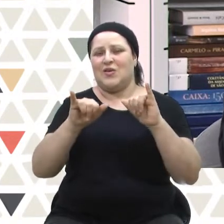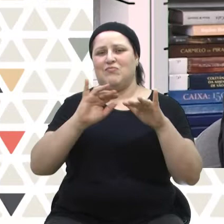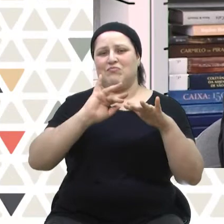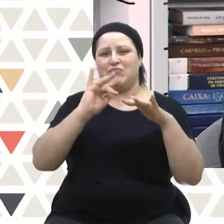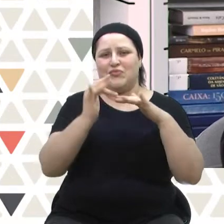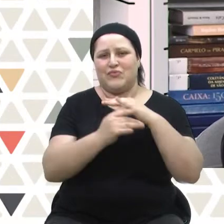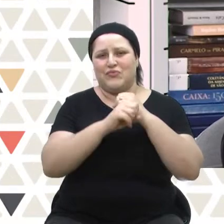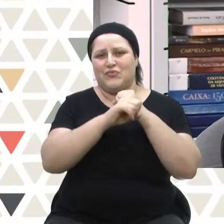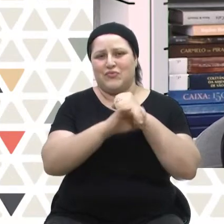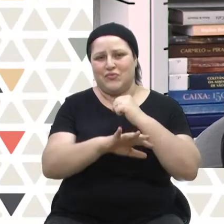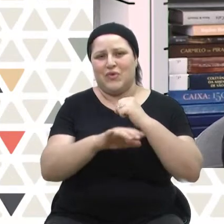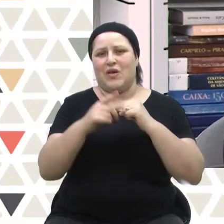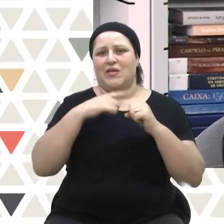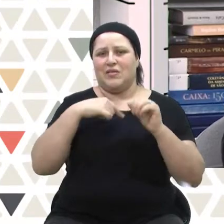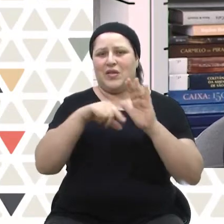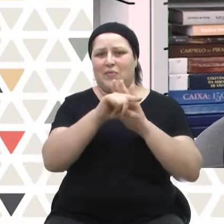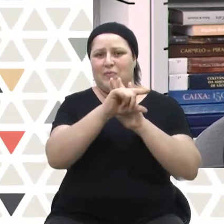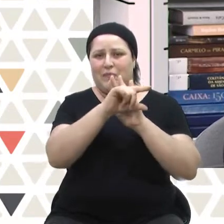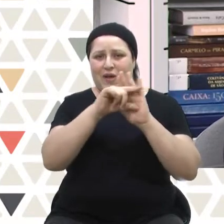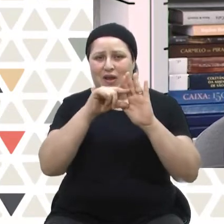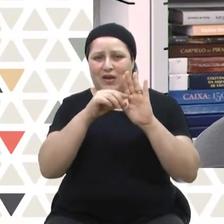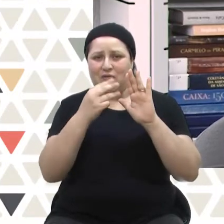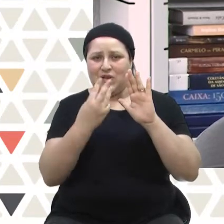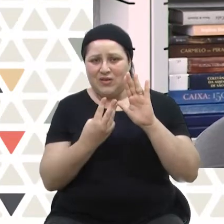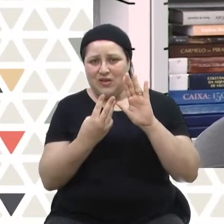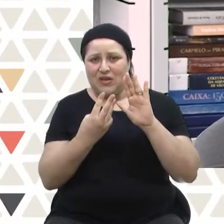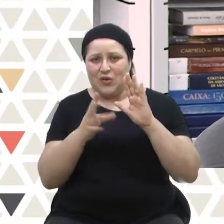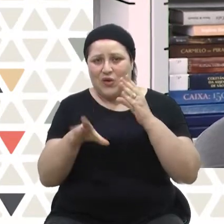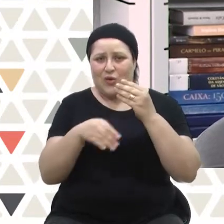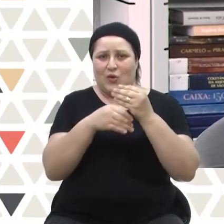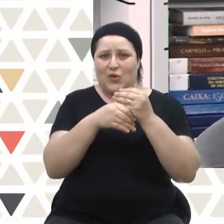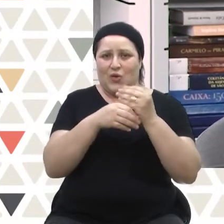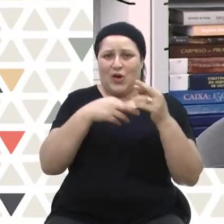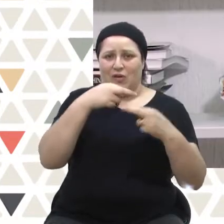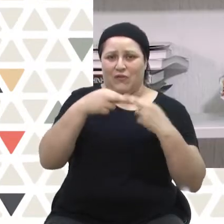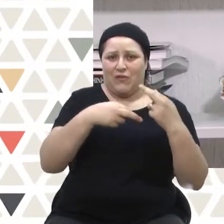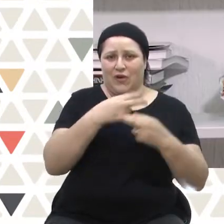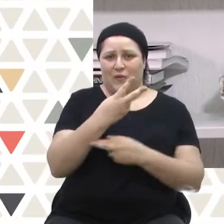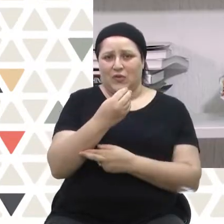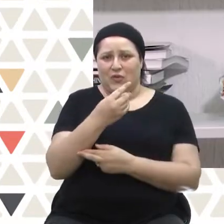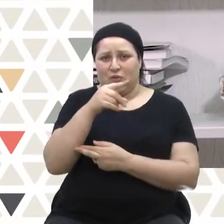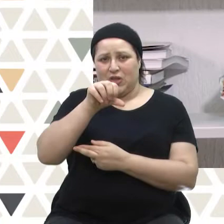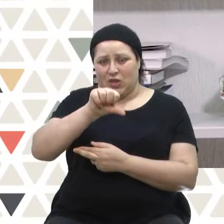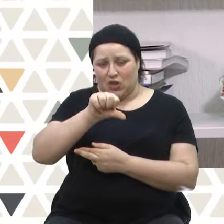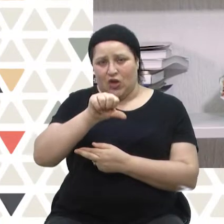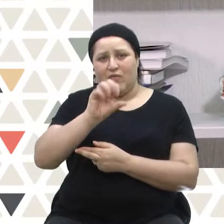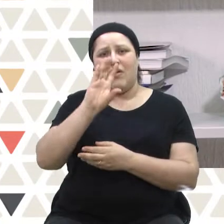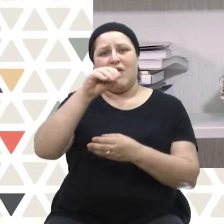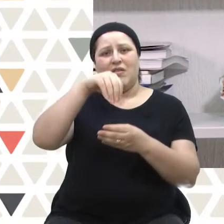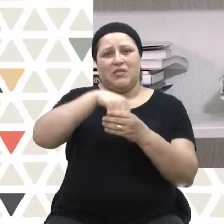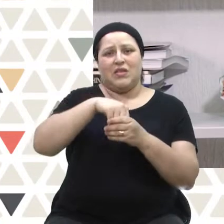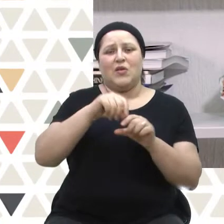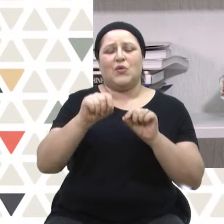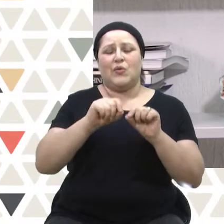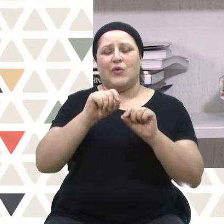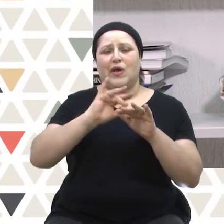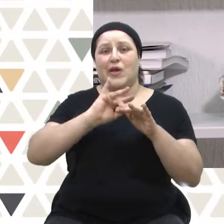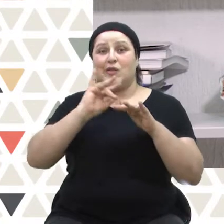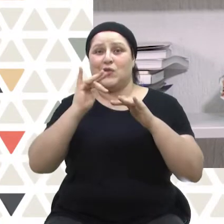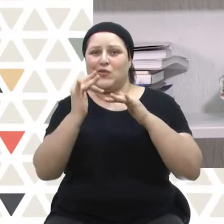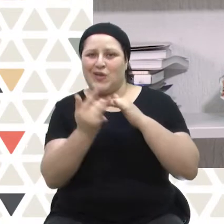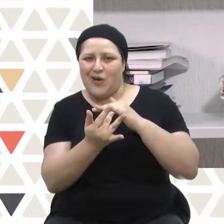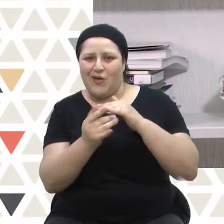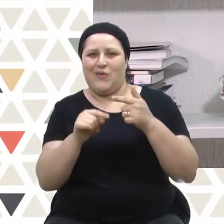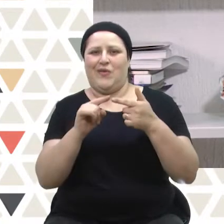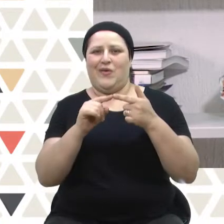e equipara-se também a esse crime a divulgação em qualquer meio. E aqui é um parágrafo terceiro que foi incluído